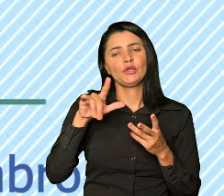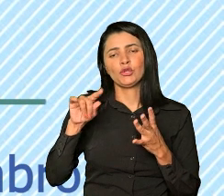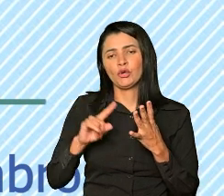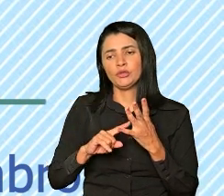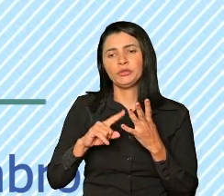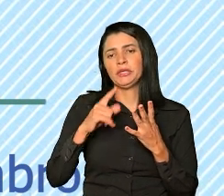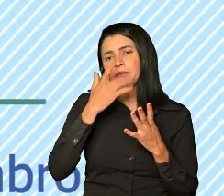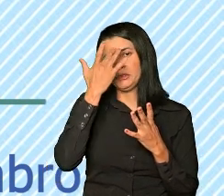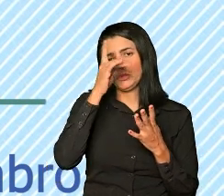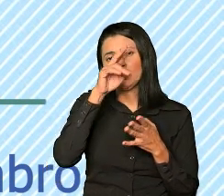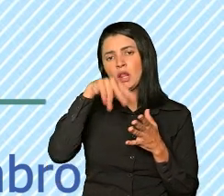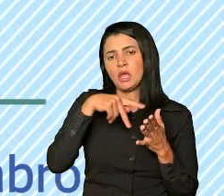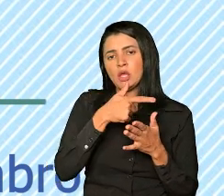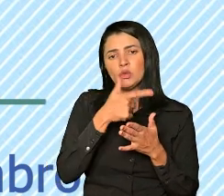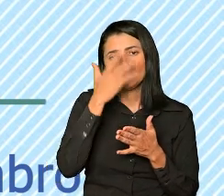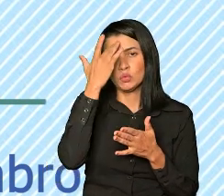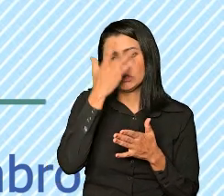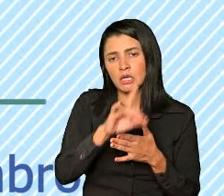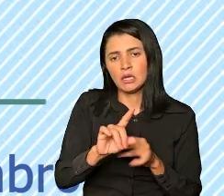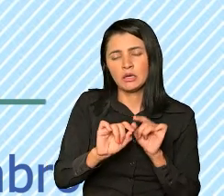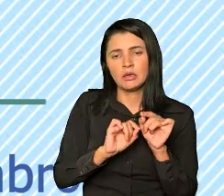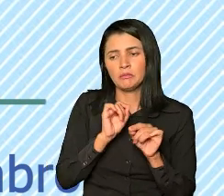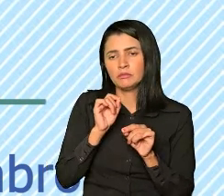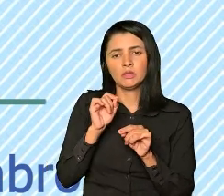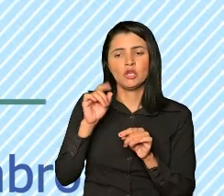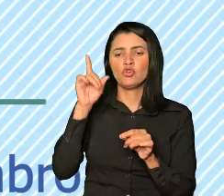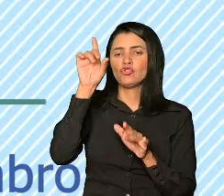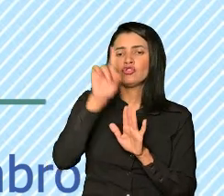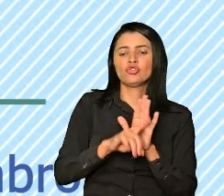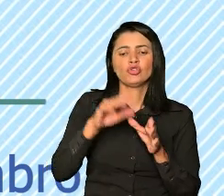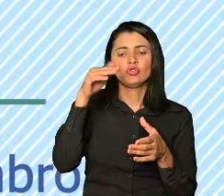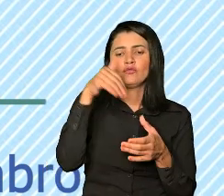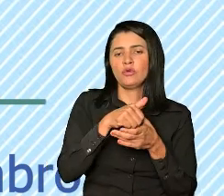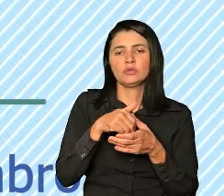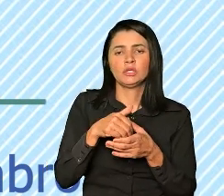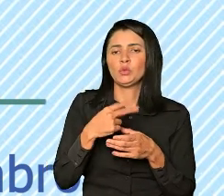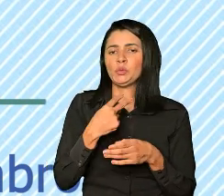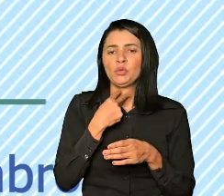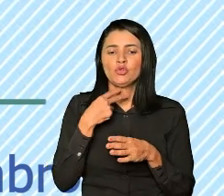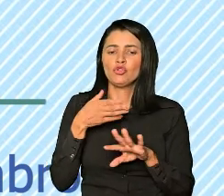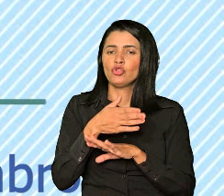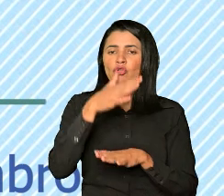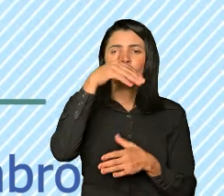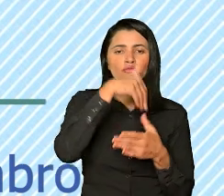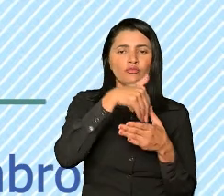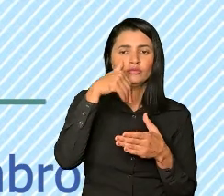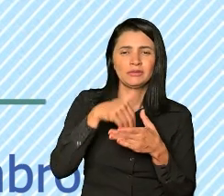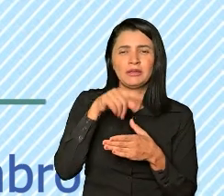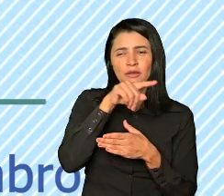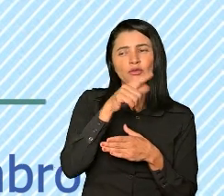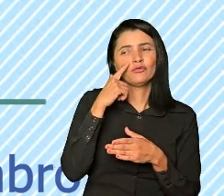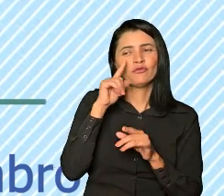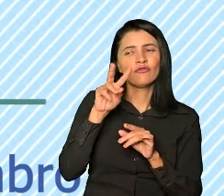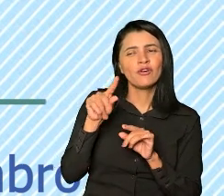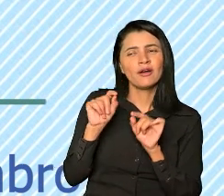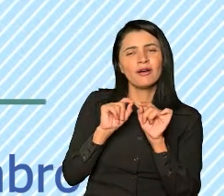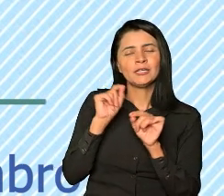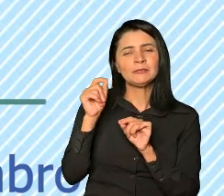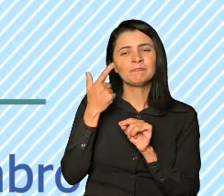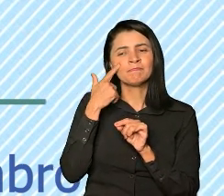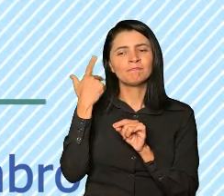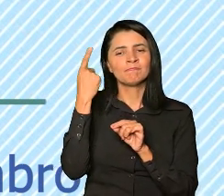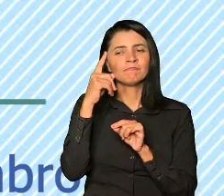direito de voto. Eles estavam alijados da cidadania política, né? Isso vai gerar, de certa forma, uma